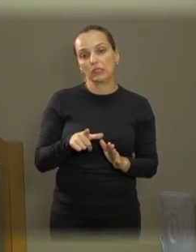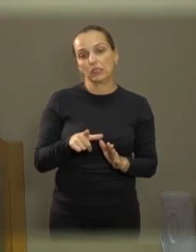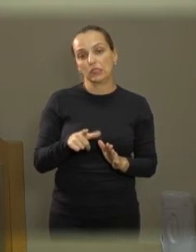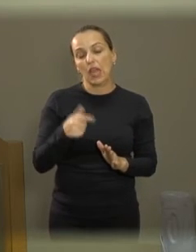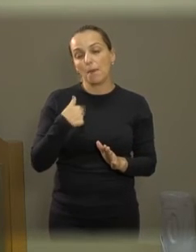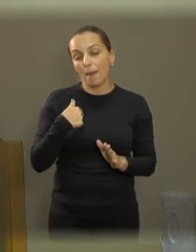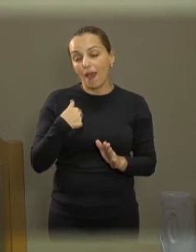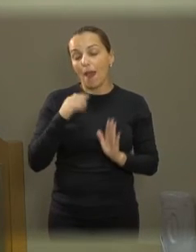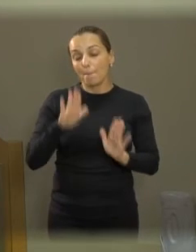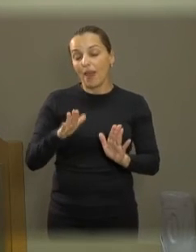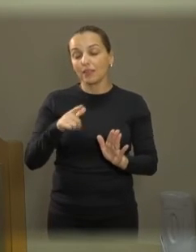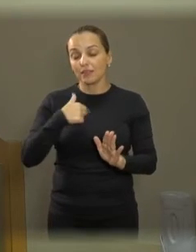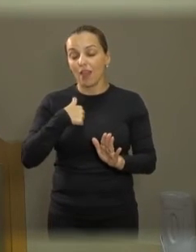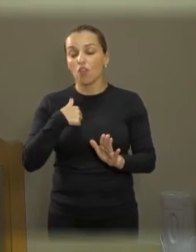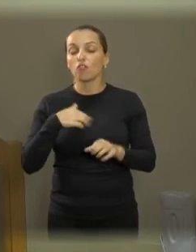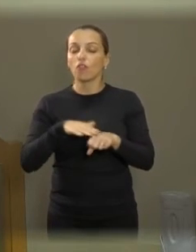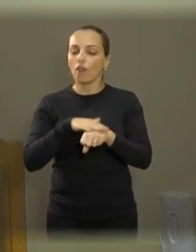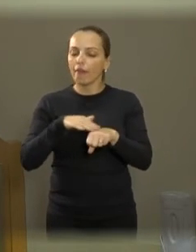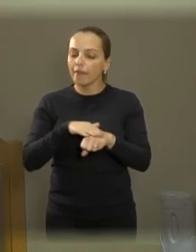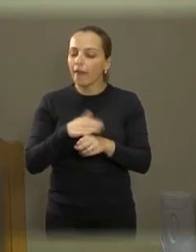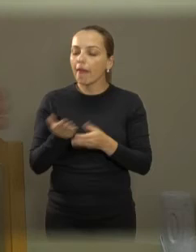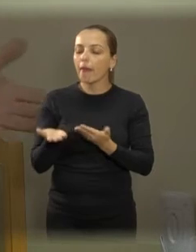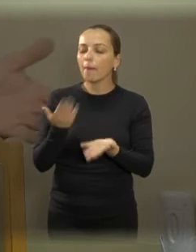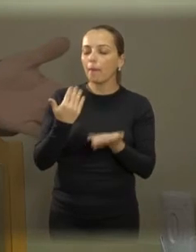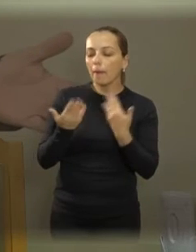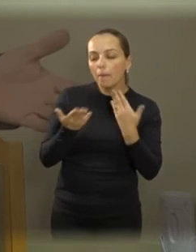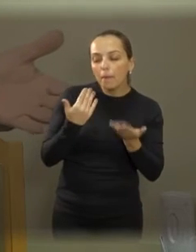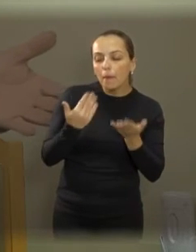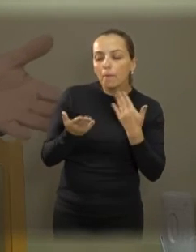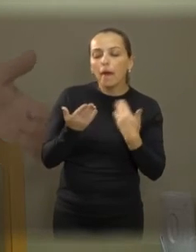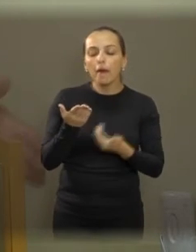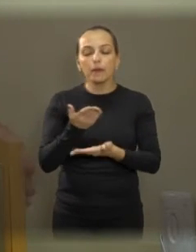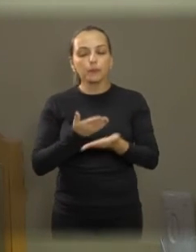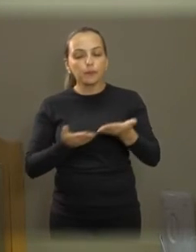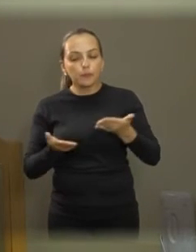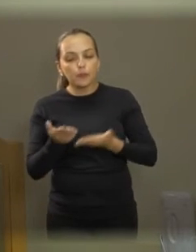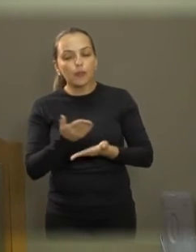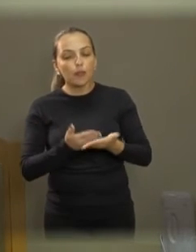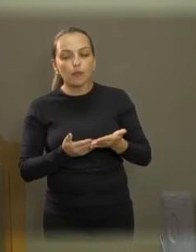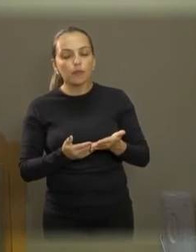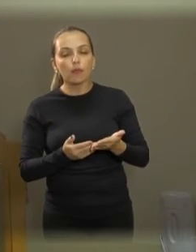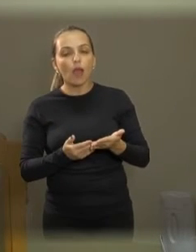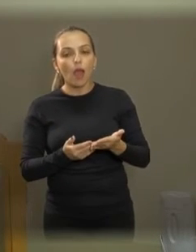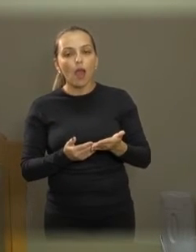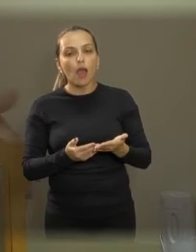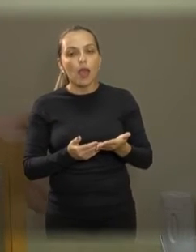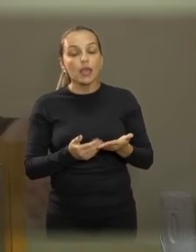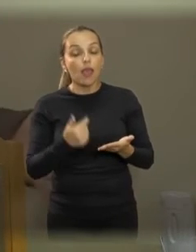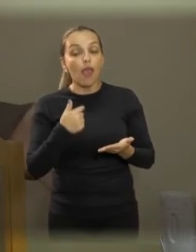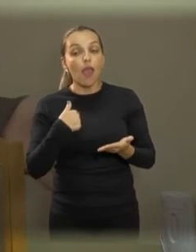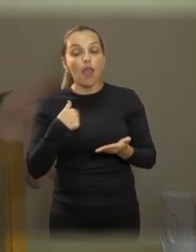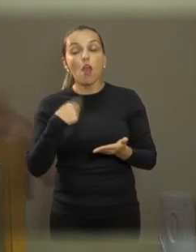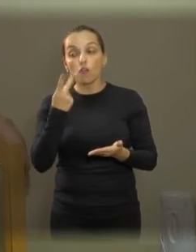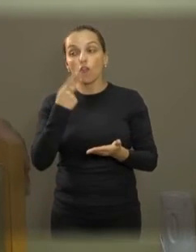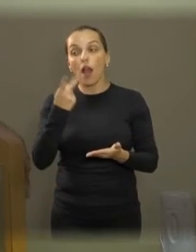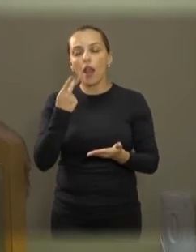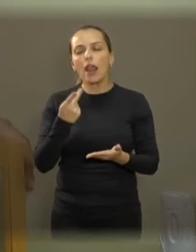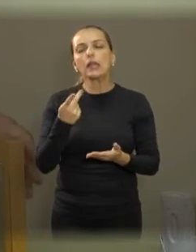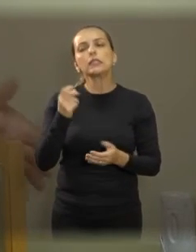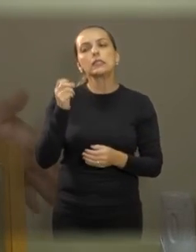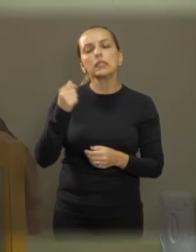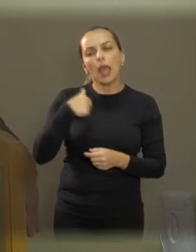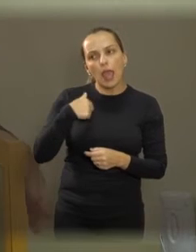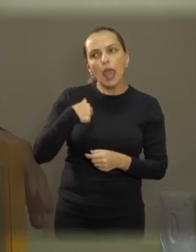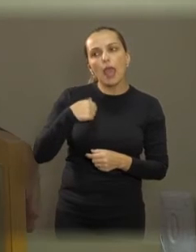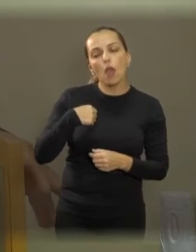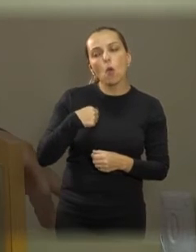minha conversa, que ele falou, não, mas eu convenci ele que ele precisava